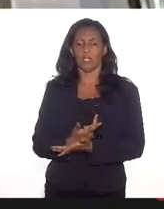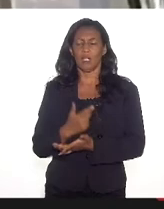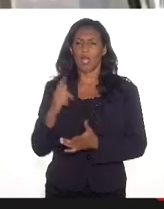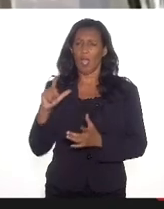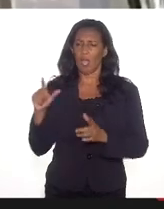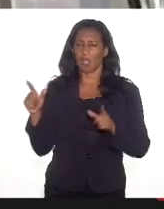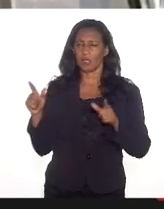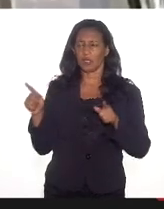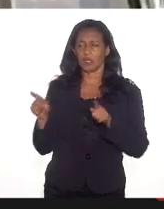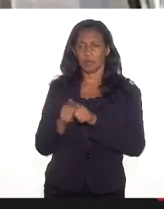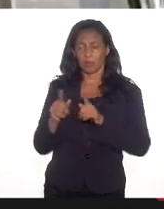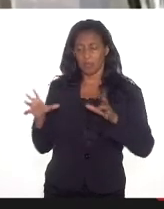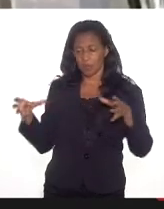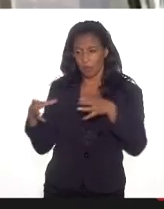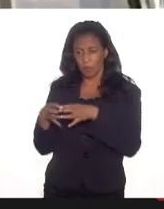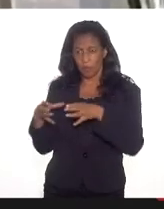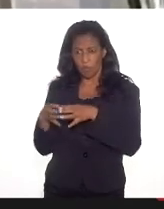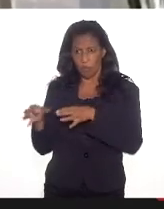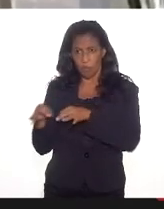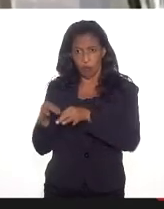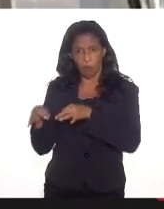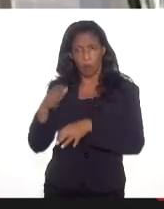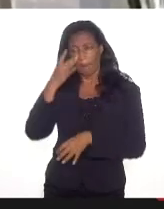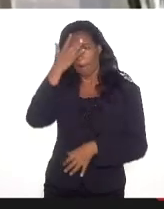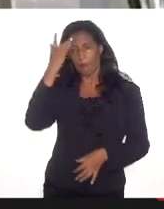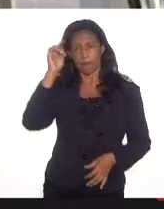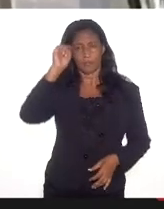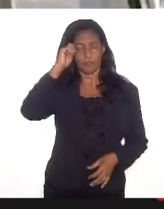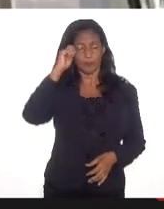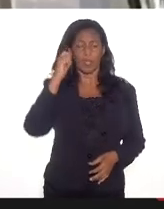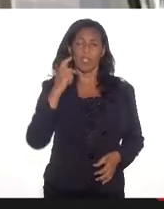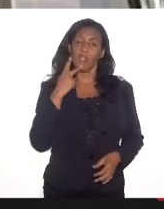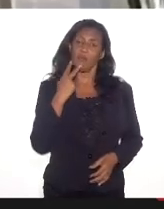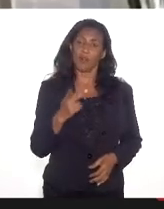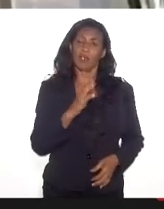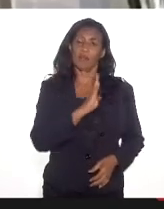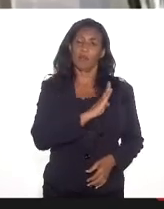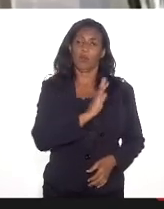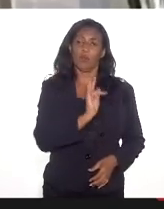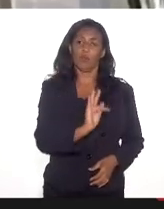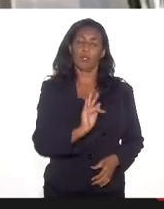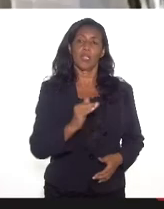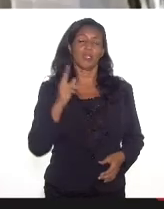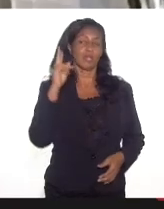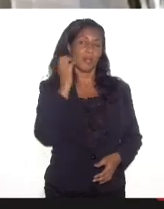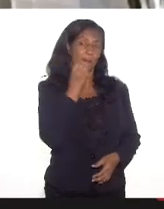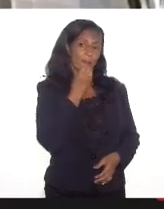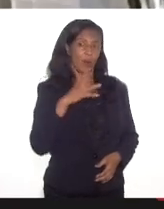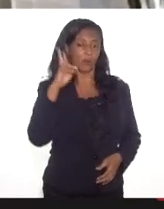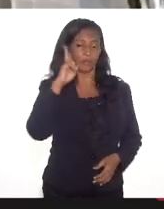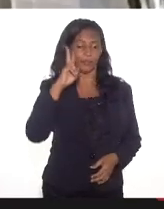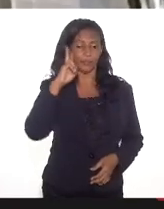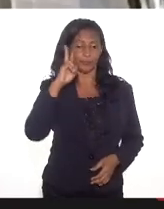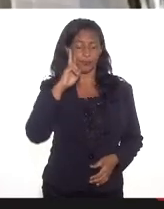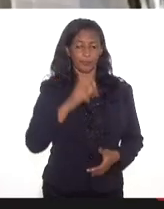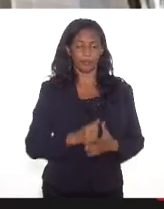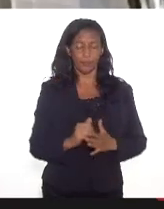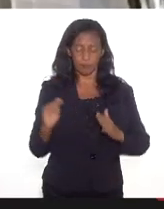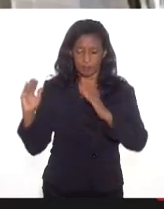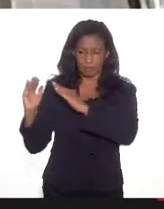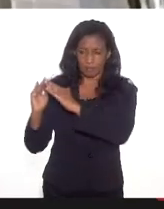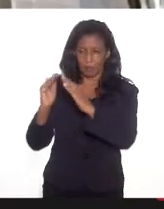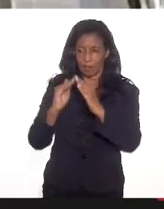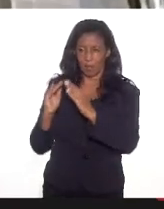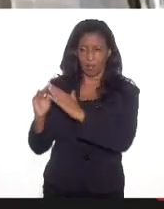constituem de mulheres negras e em falar em Baixada Fluminense é bom lembrar que esses domicílios são